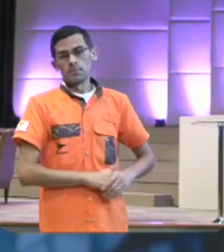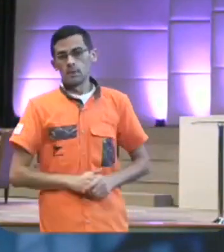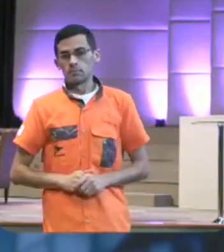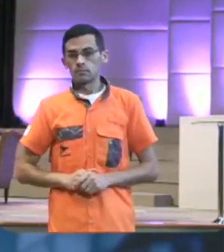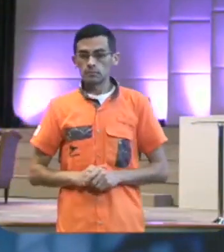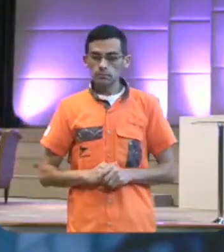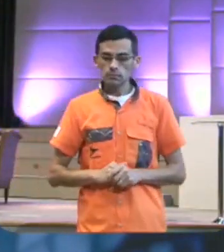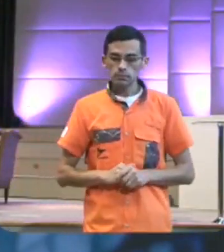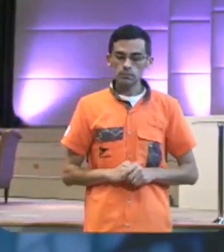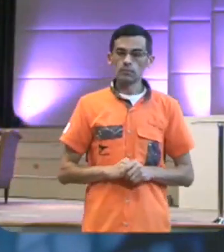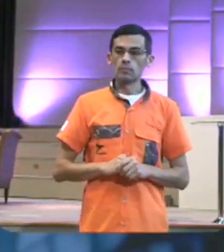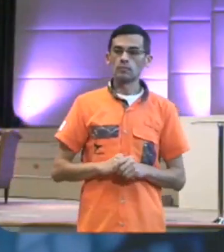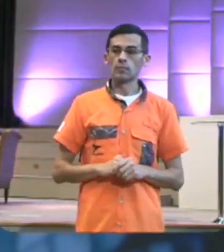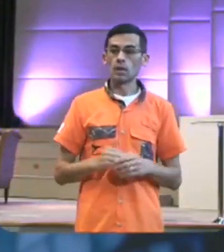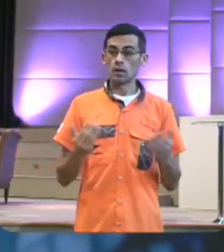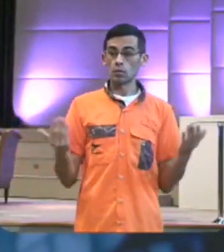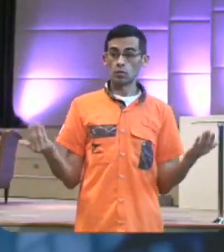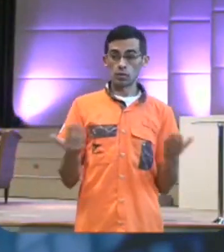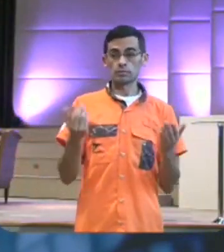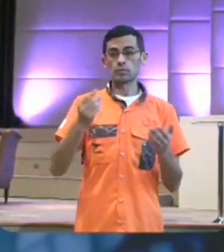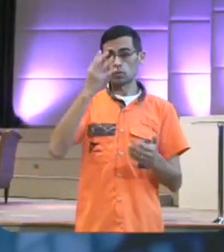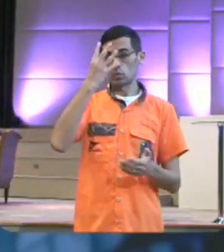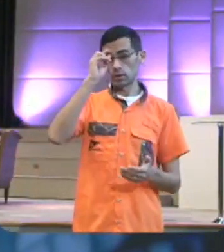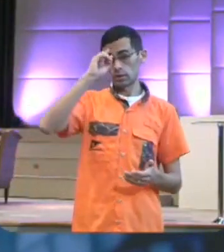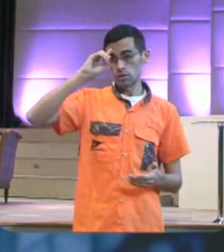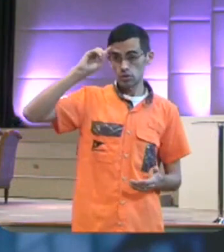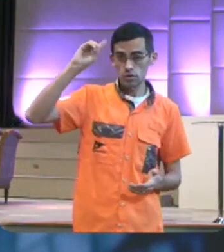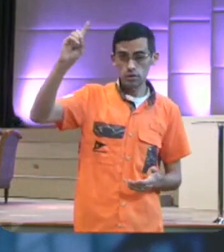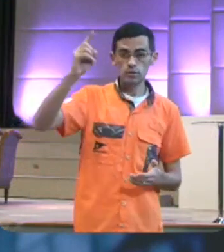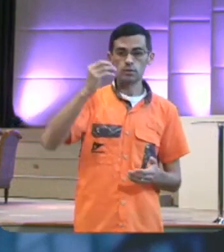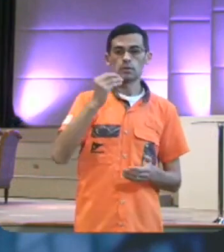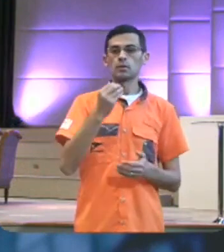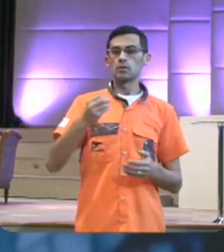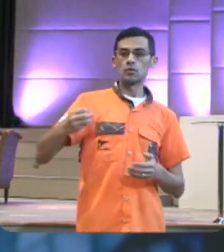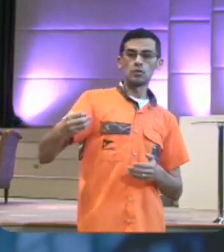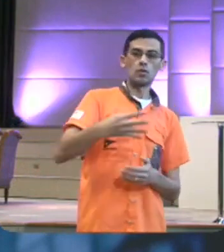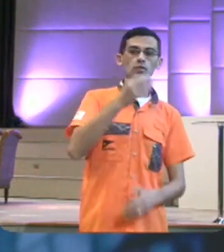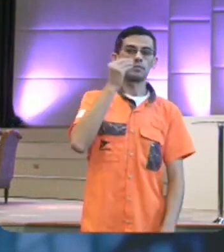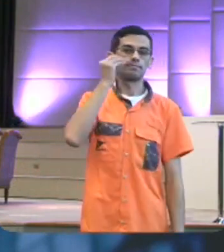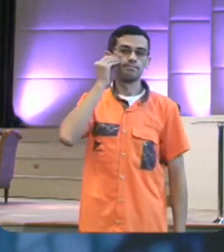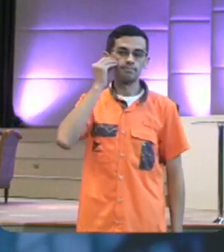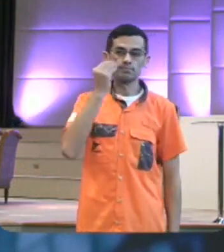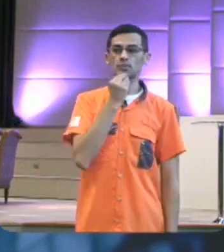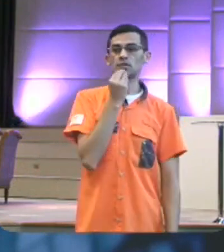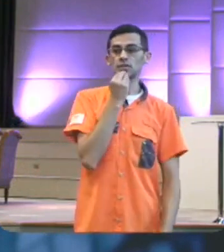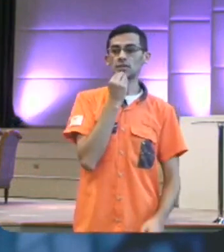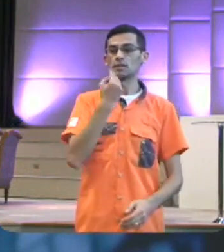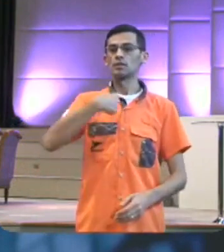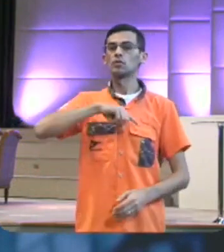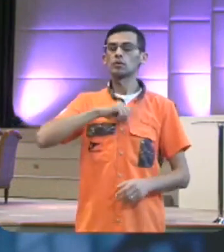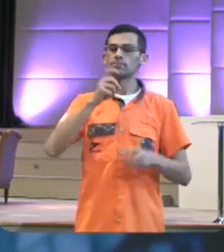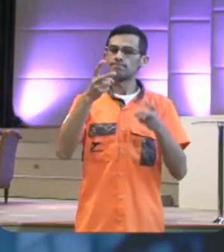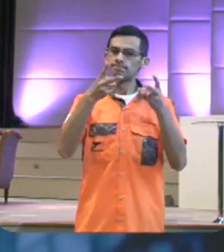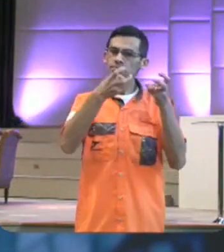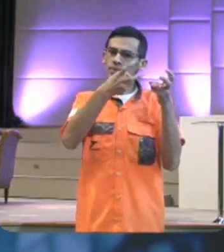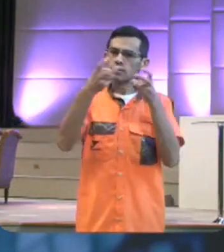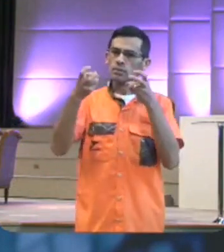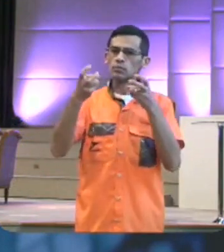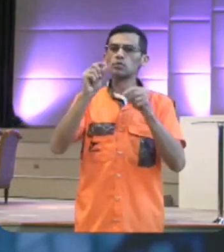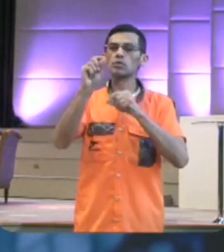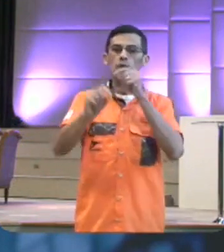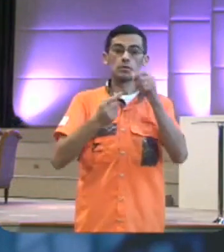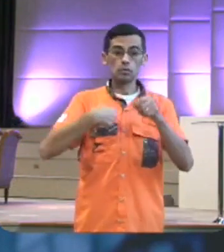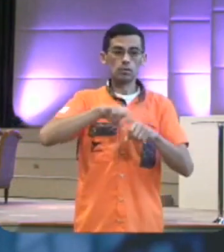dessa nova campanha, né, sobre uma nova chance, uma das realidades da